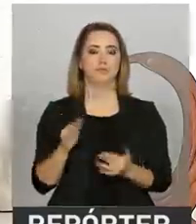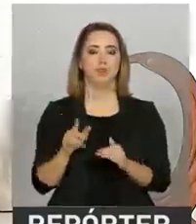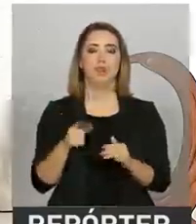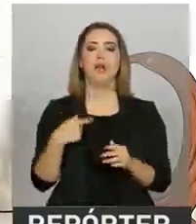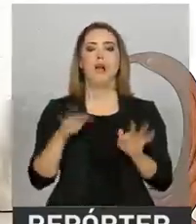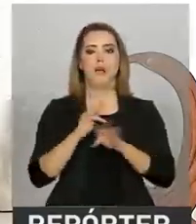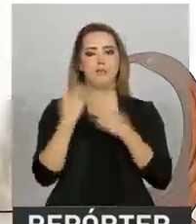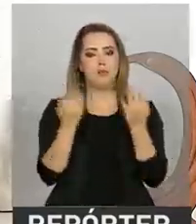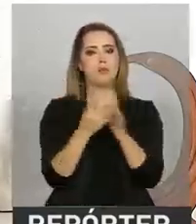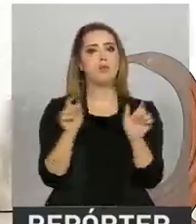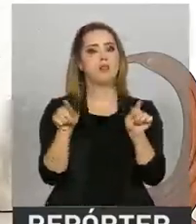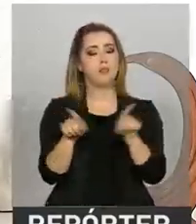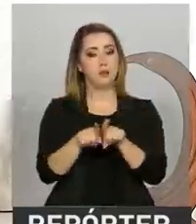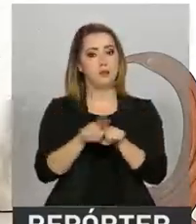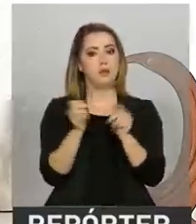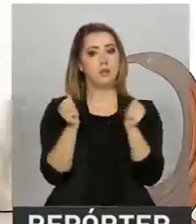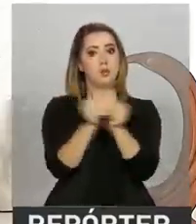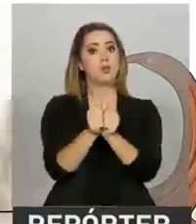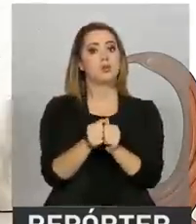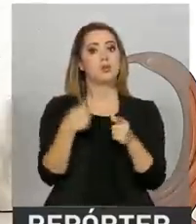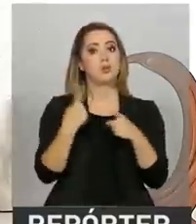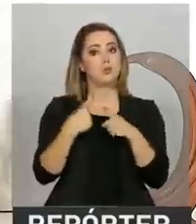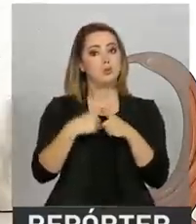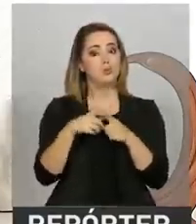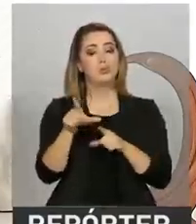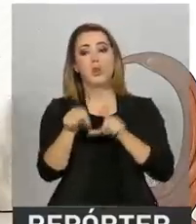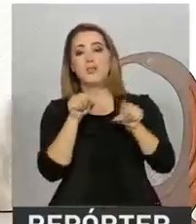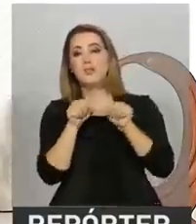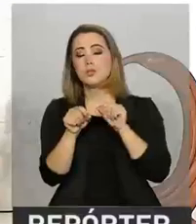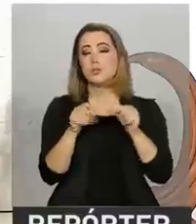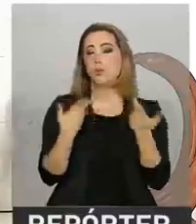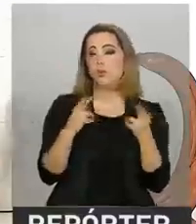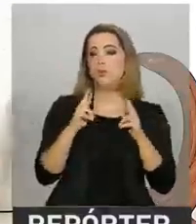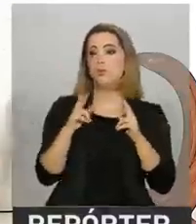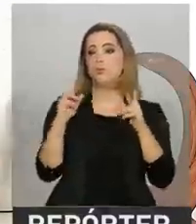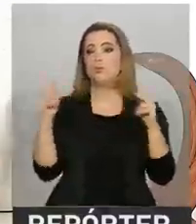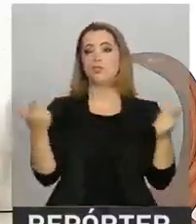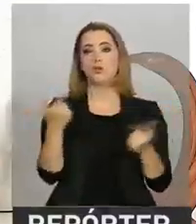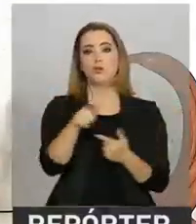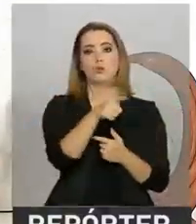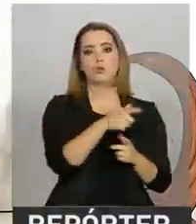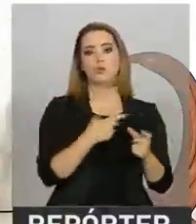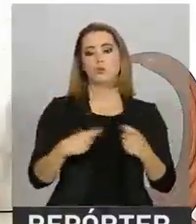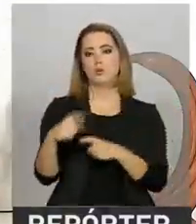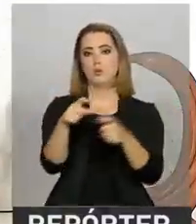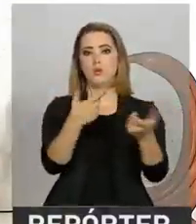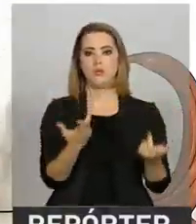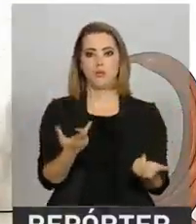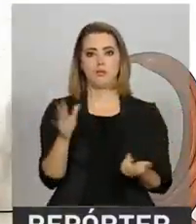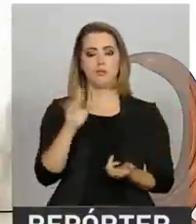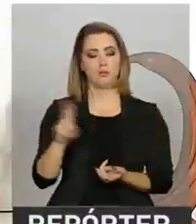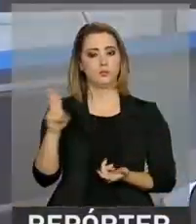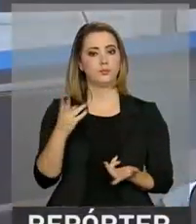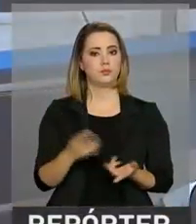tem que estar envolvido nessa decisão em função das opções que de repente pode ter fora da região desde a faculdade universidade